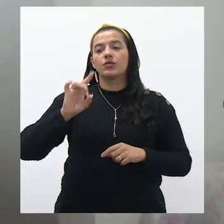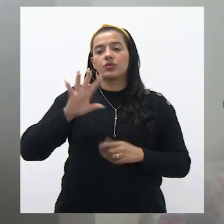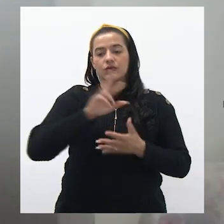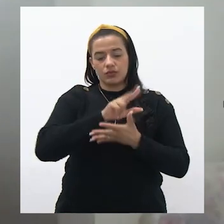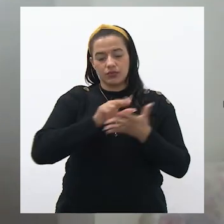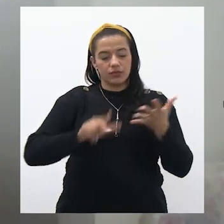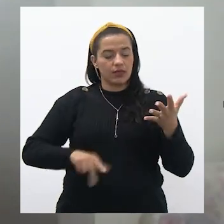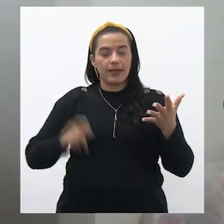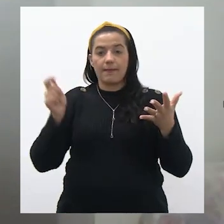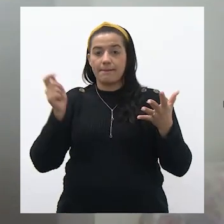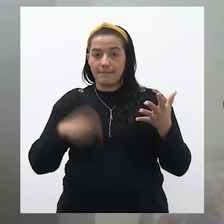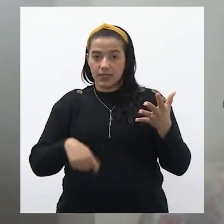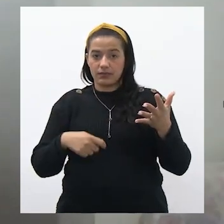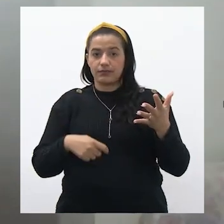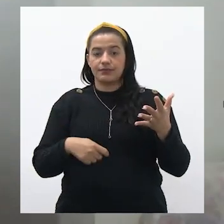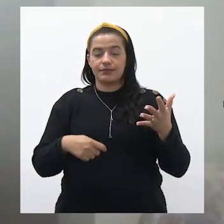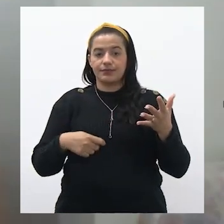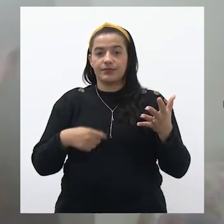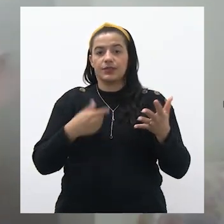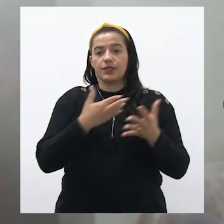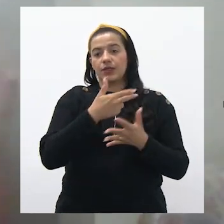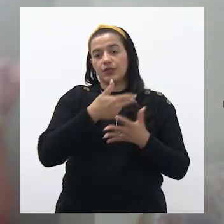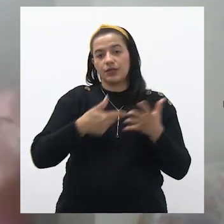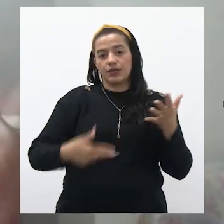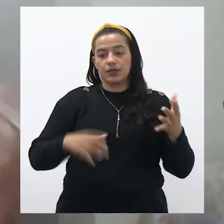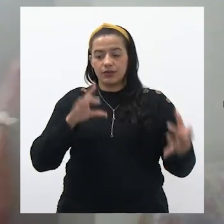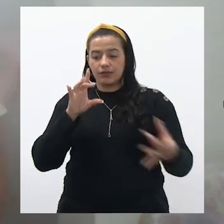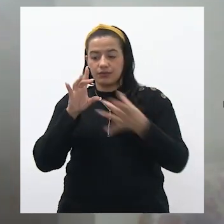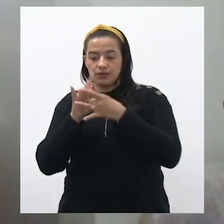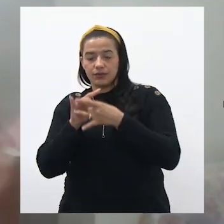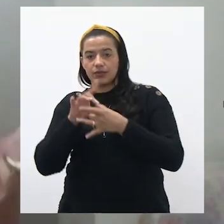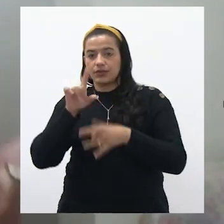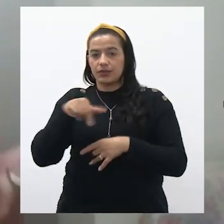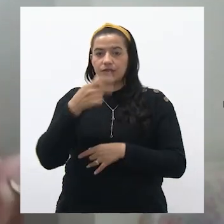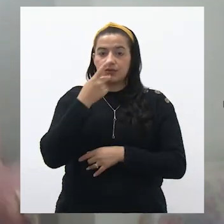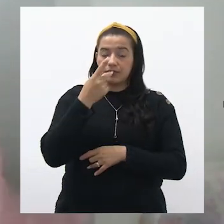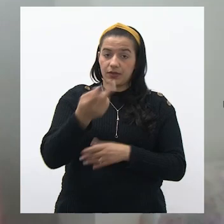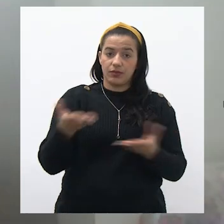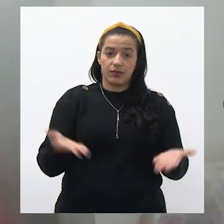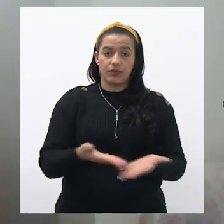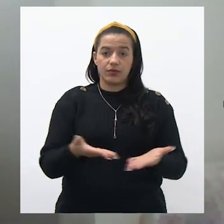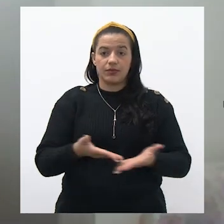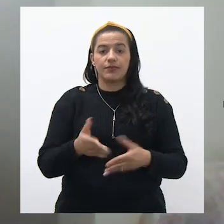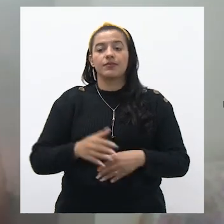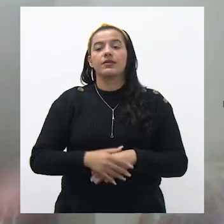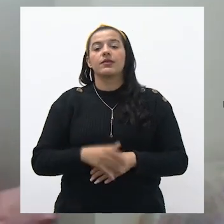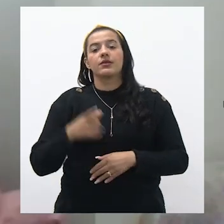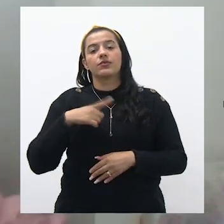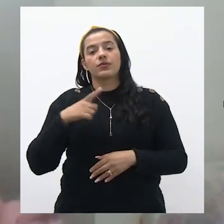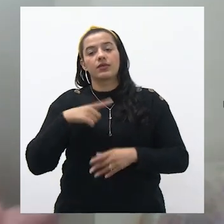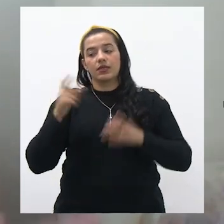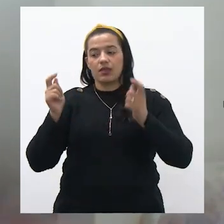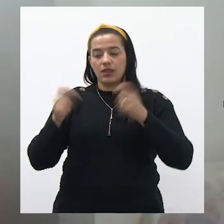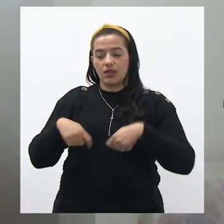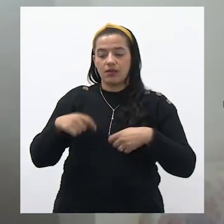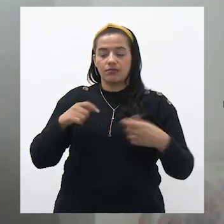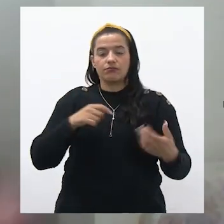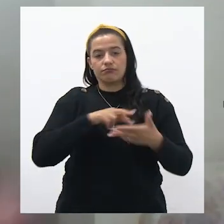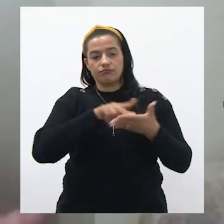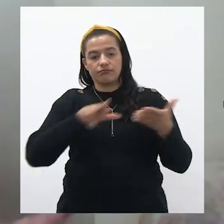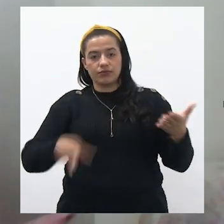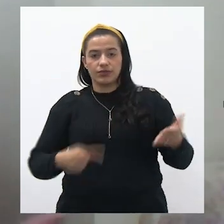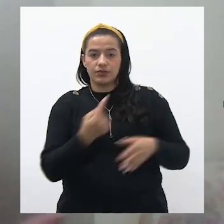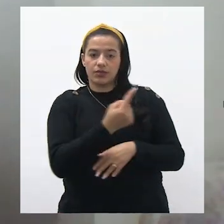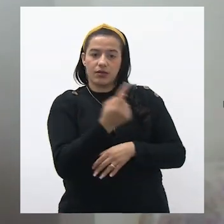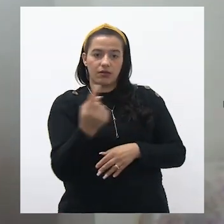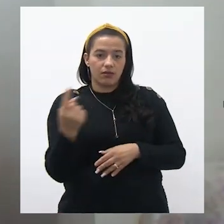capacidades. Olha, que está muito linkado com isso que a gente acabou de falar. essas nossas capacidades